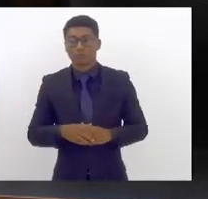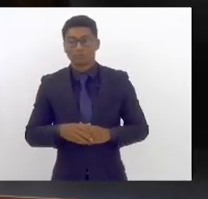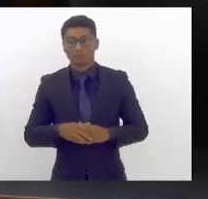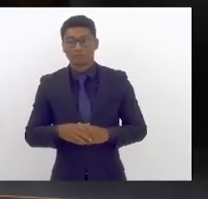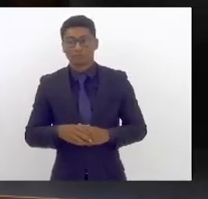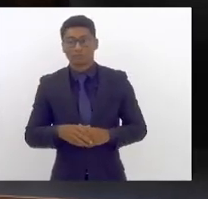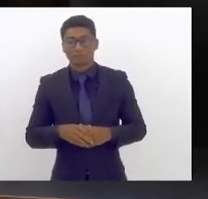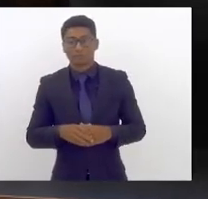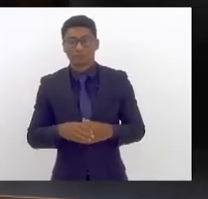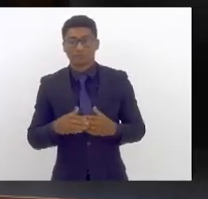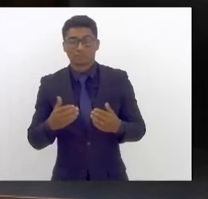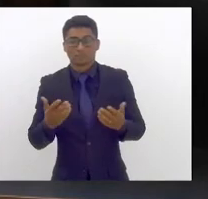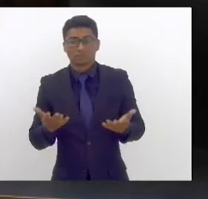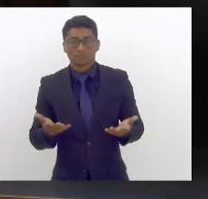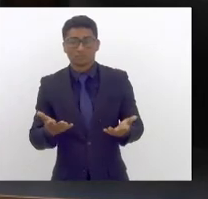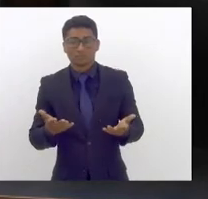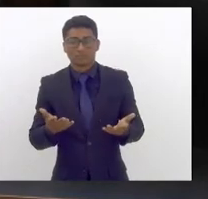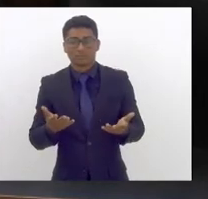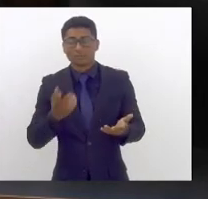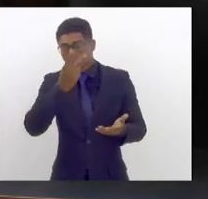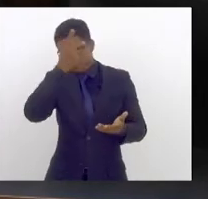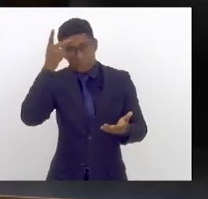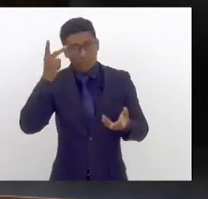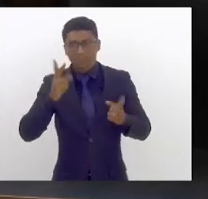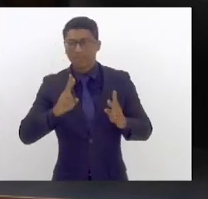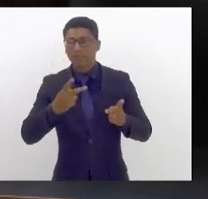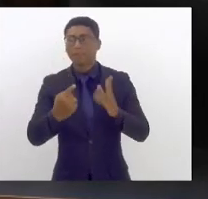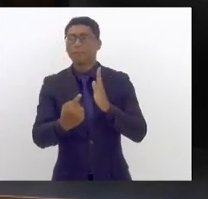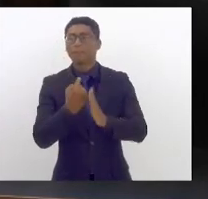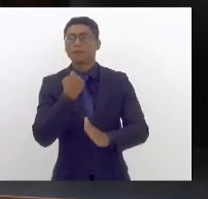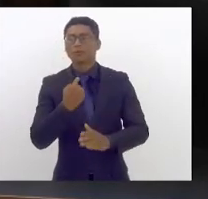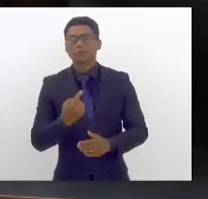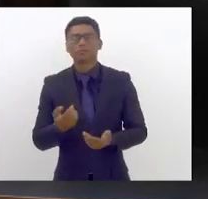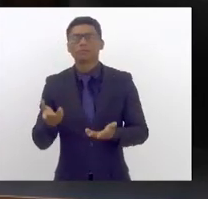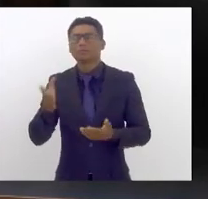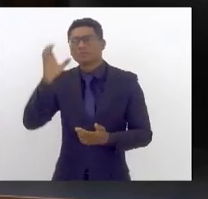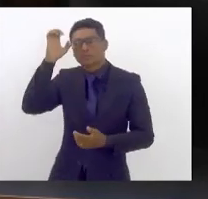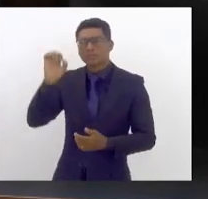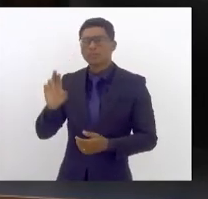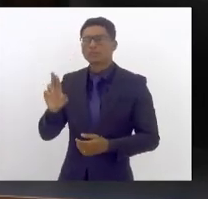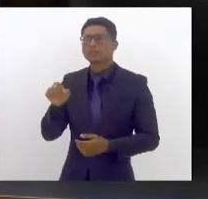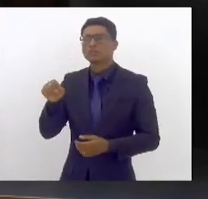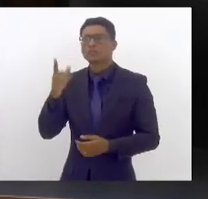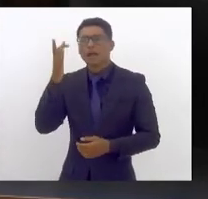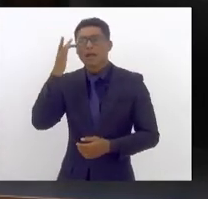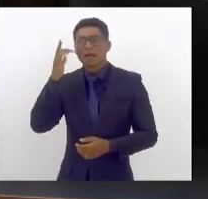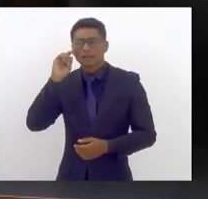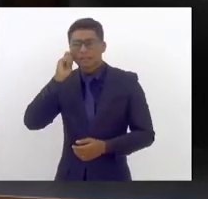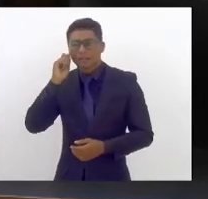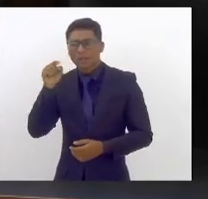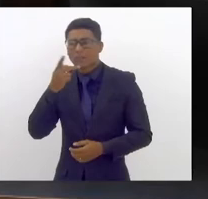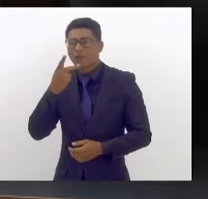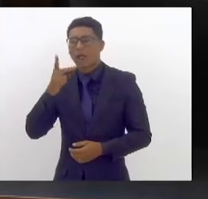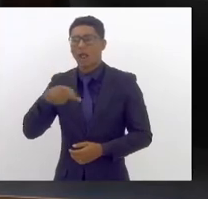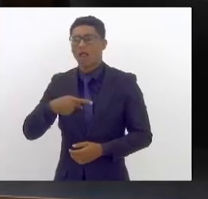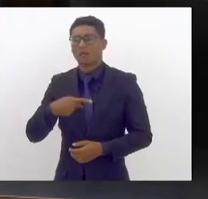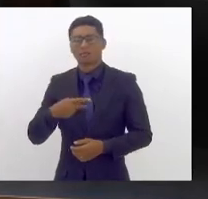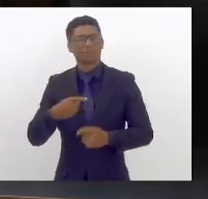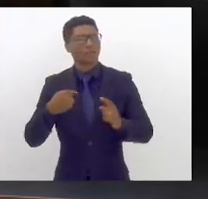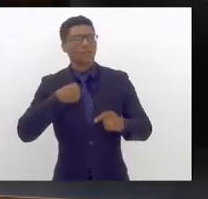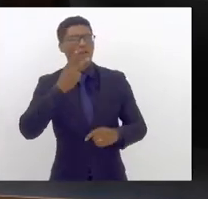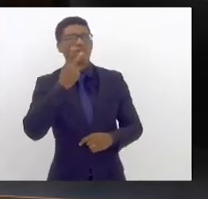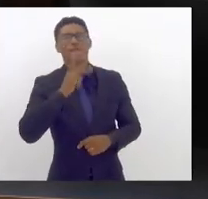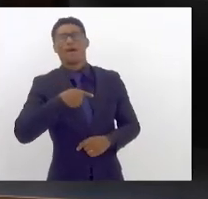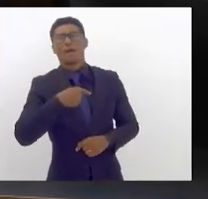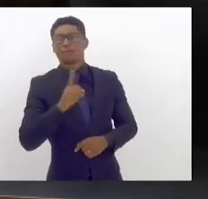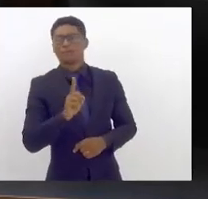auto declaramos não sempre as pessoas me perguntam assim tia Ju a senhora se auto declara negro foi eu não me auto declaro negro